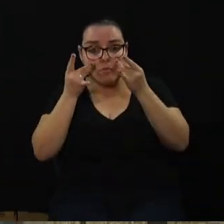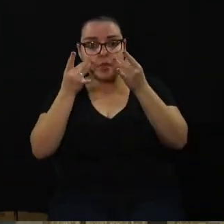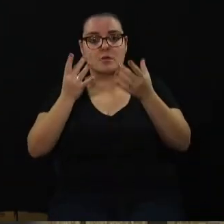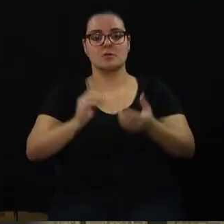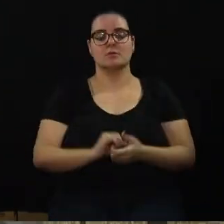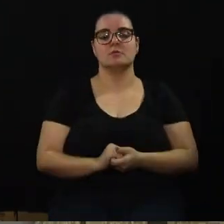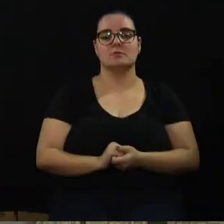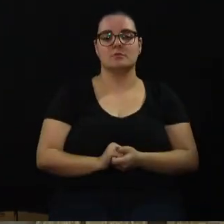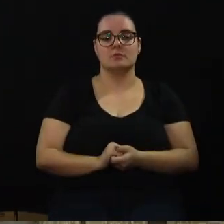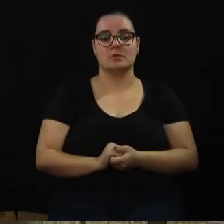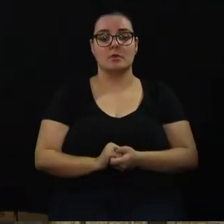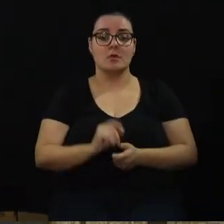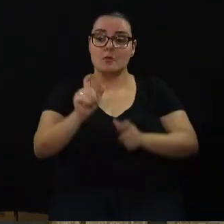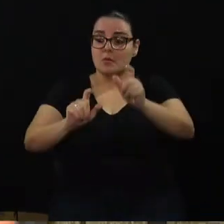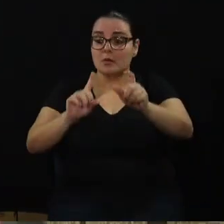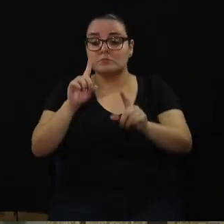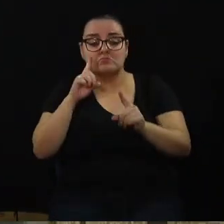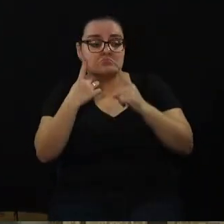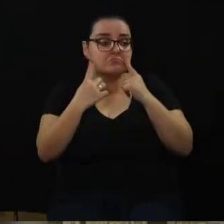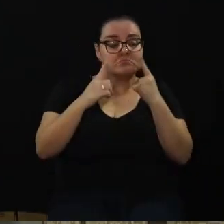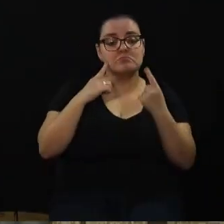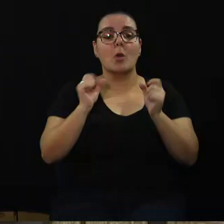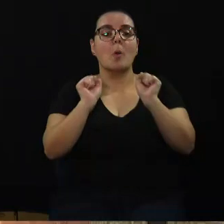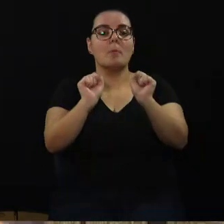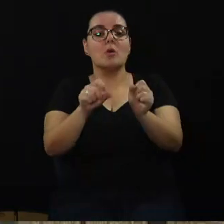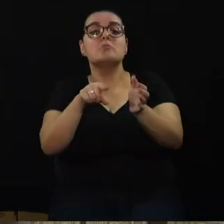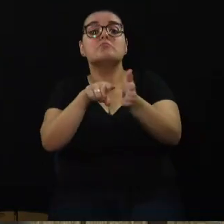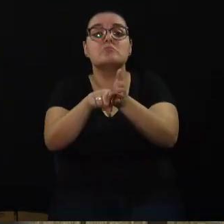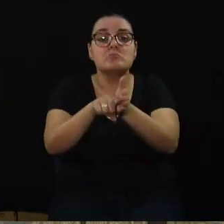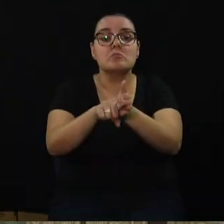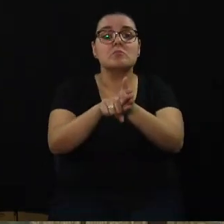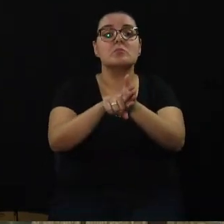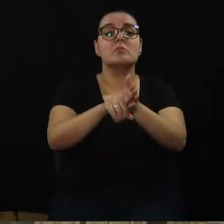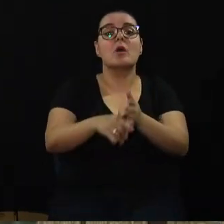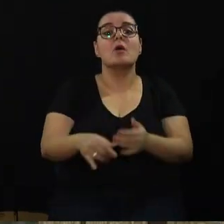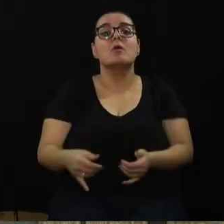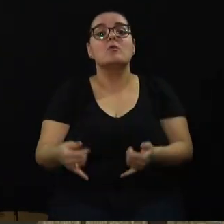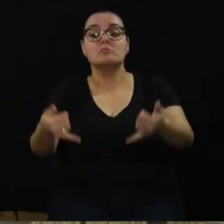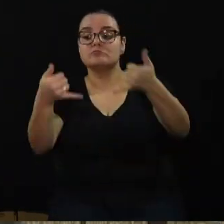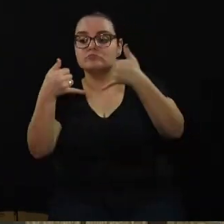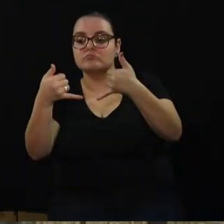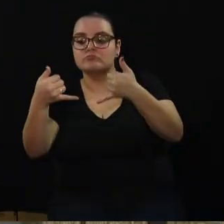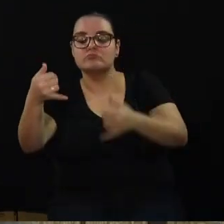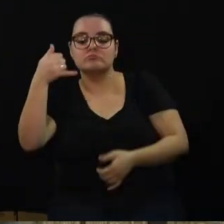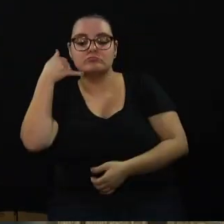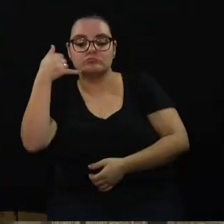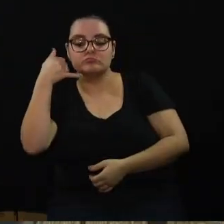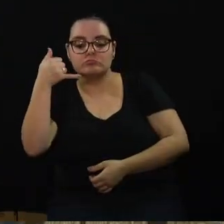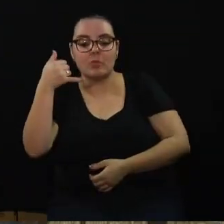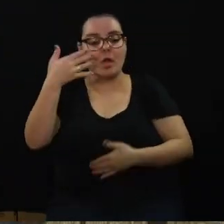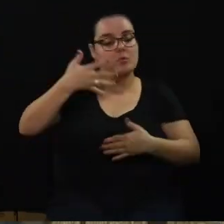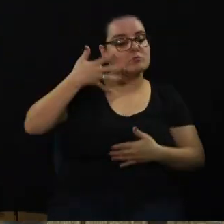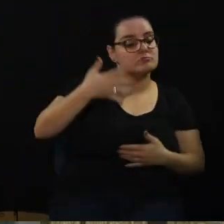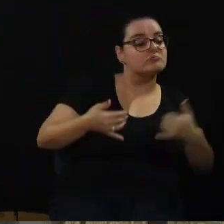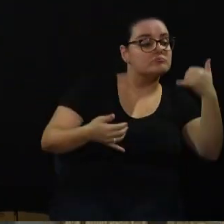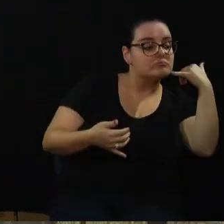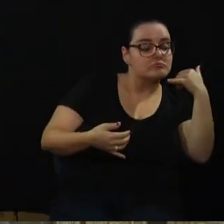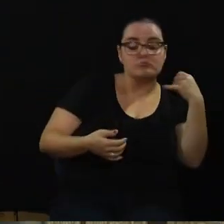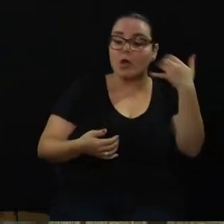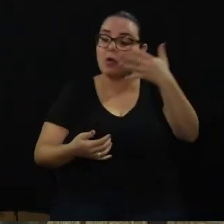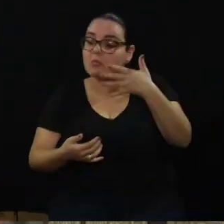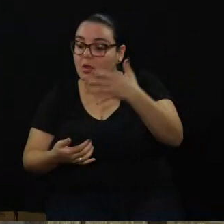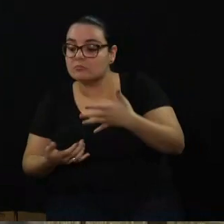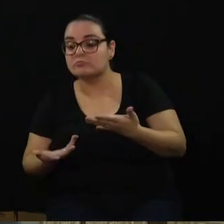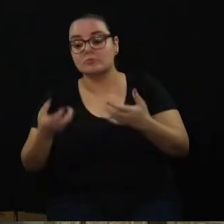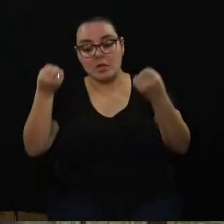também tenham qualquer tipo de dúvida pois pode questionar que a gente entra em contato com os palestrantes para que nós possamos sempre solucionar esse problema